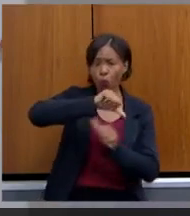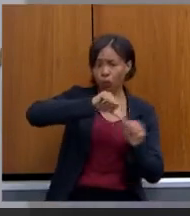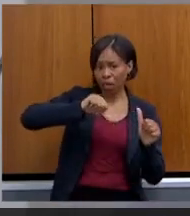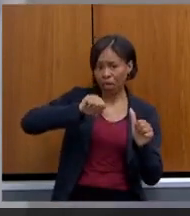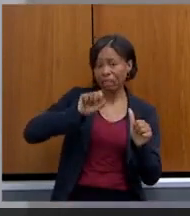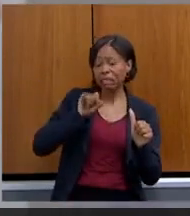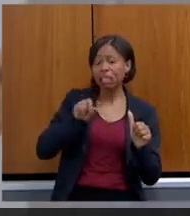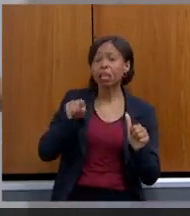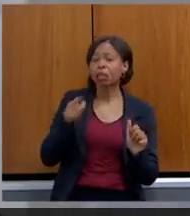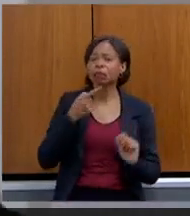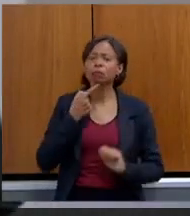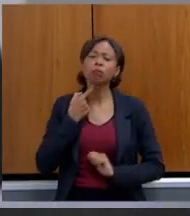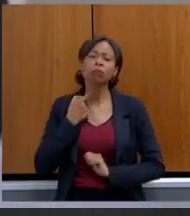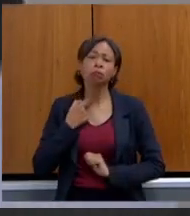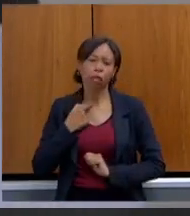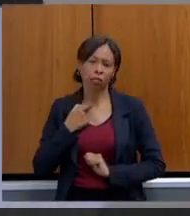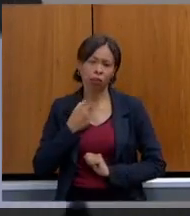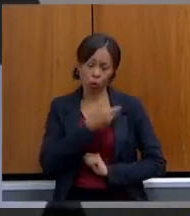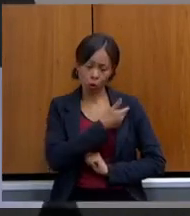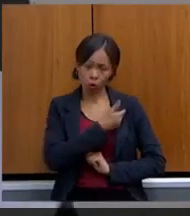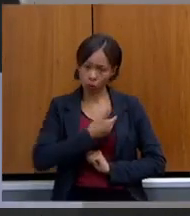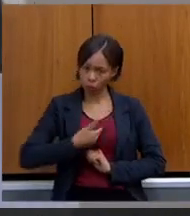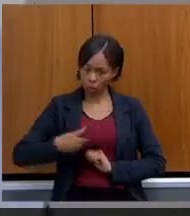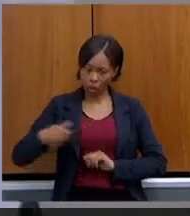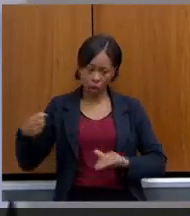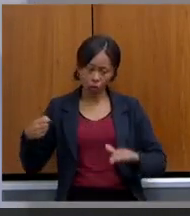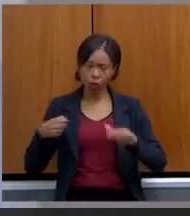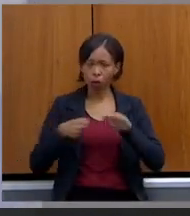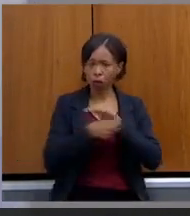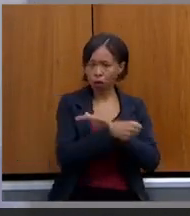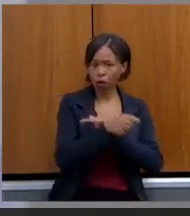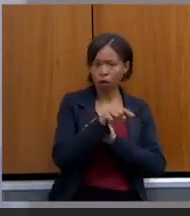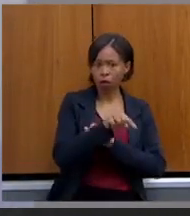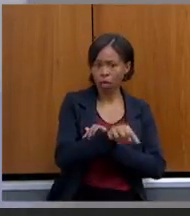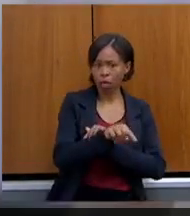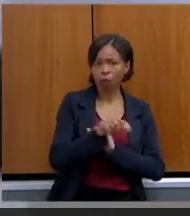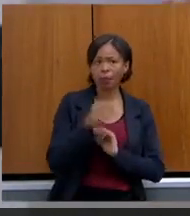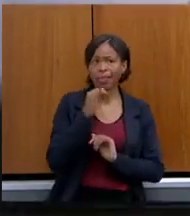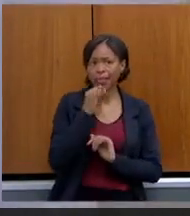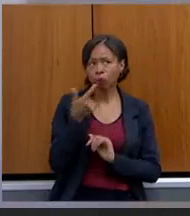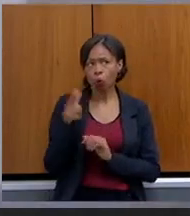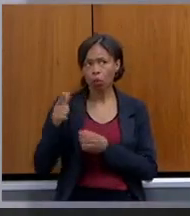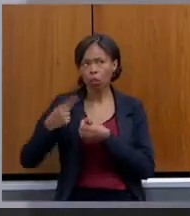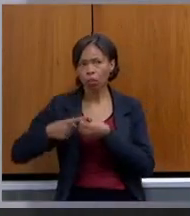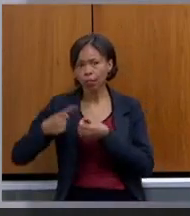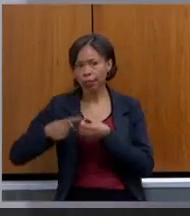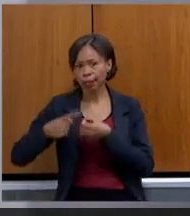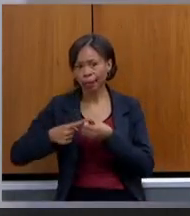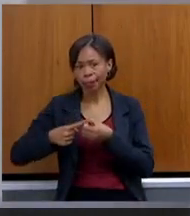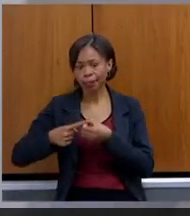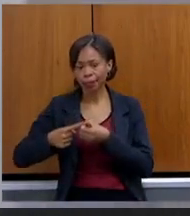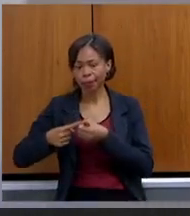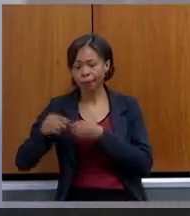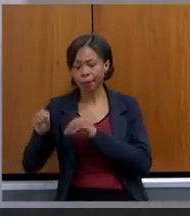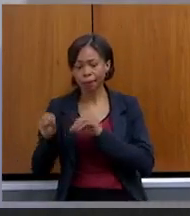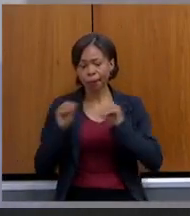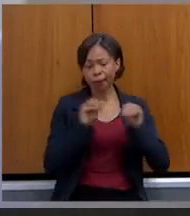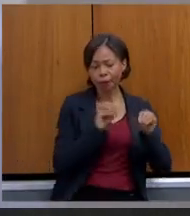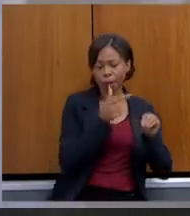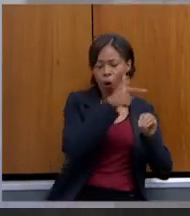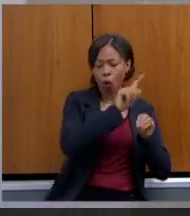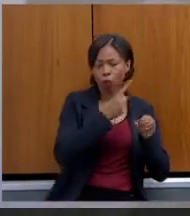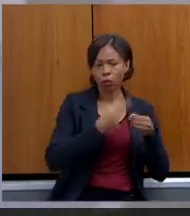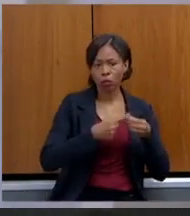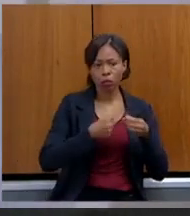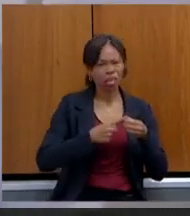vontade dele eu sou o estado não vai pegar uma pessoa de Janaúba e mandar lá para Patos de Minas do vai ter isso